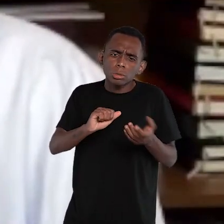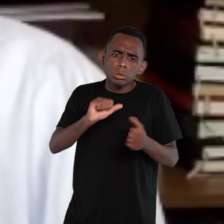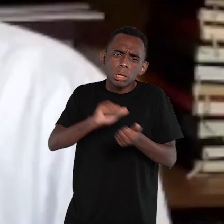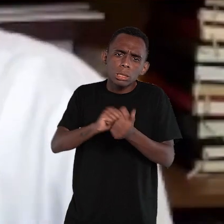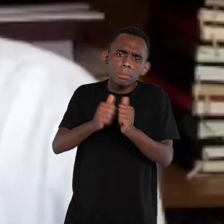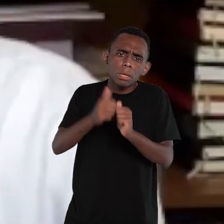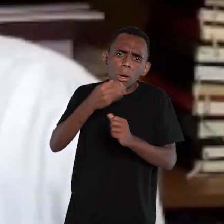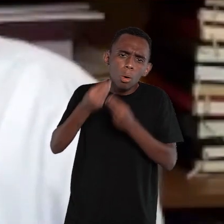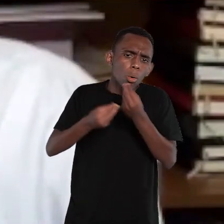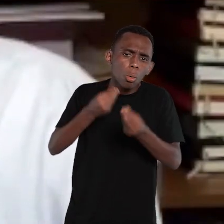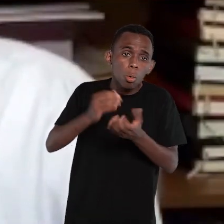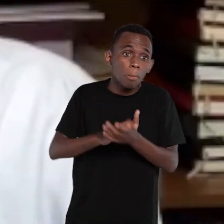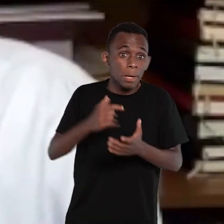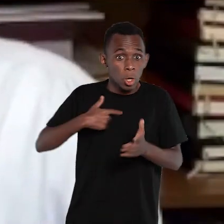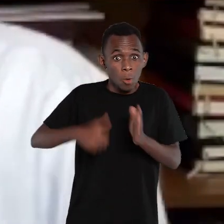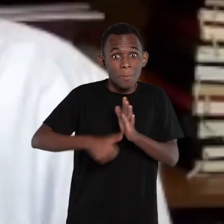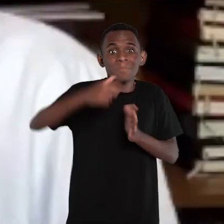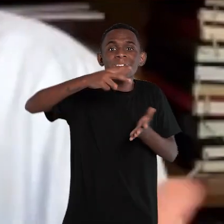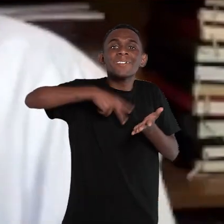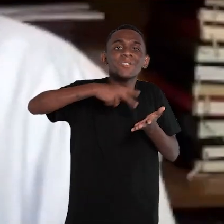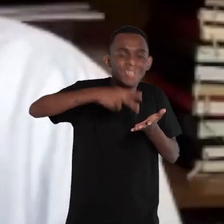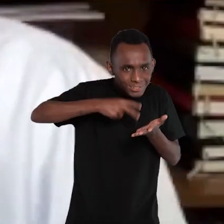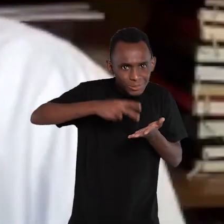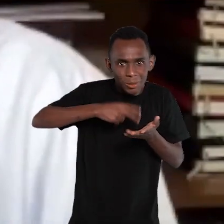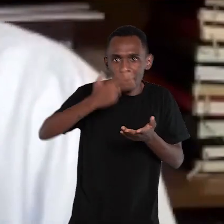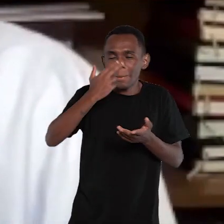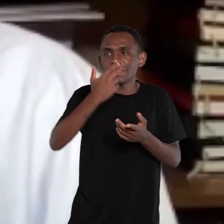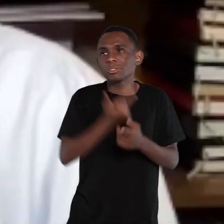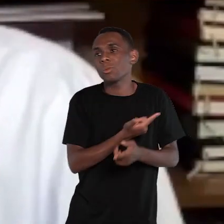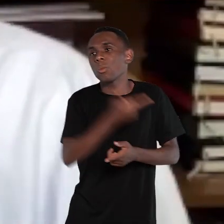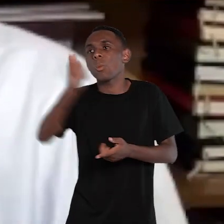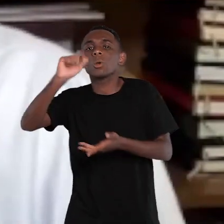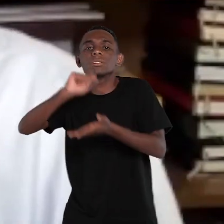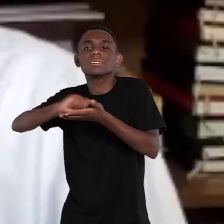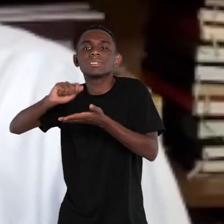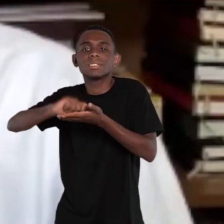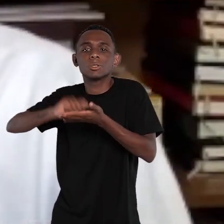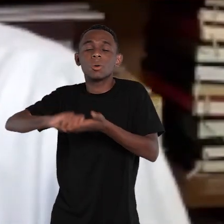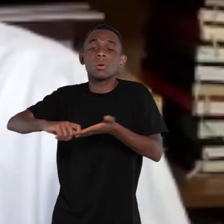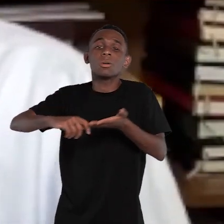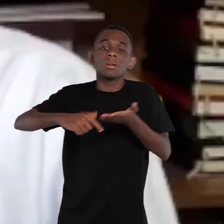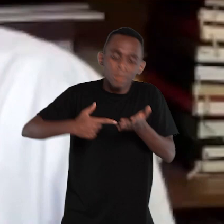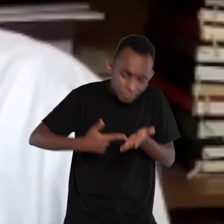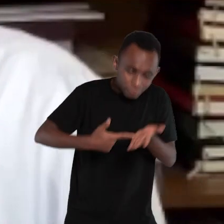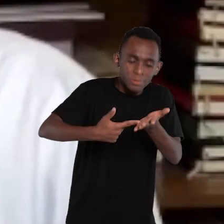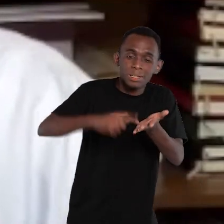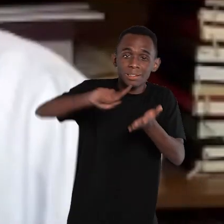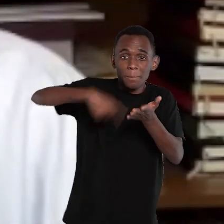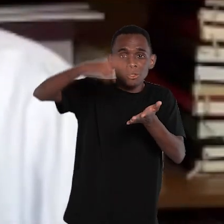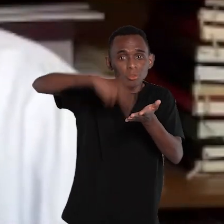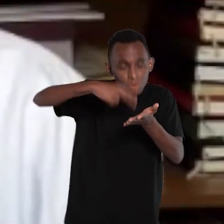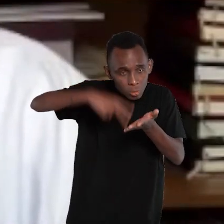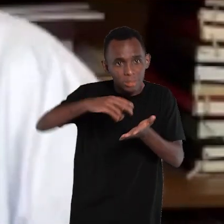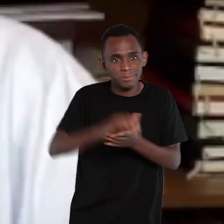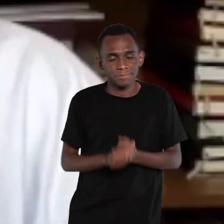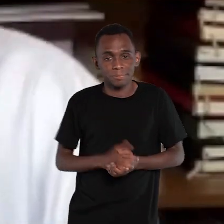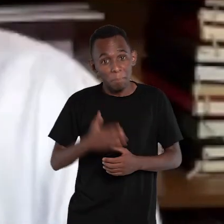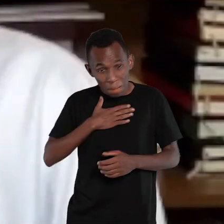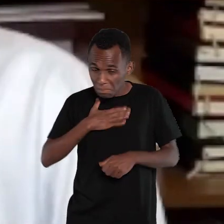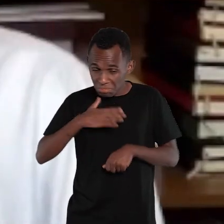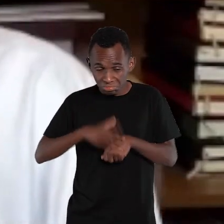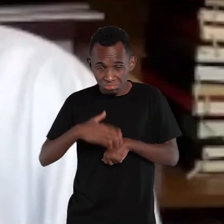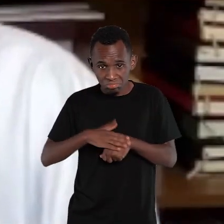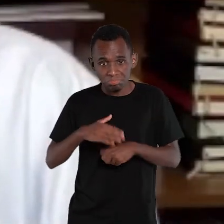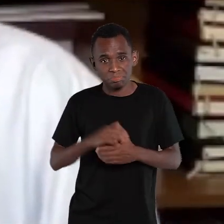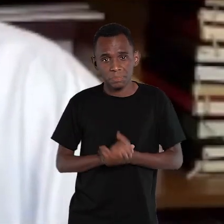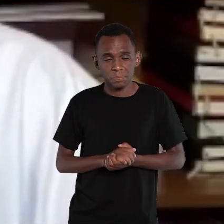daquilo. Eu sou meu primeiro leitor. É como se um outro escritor estivesse me contando uma história.